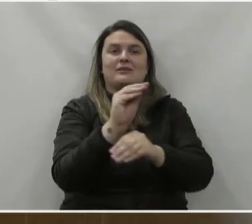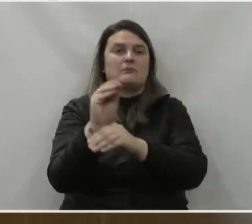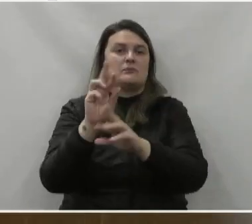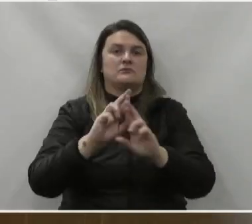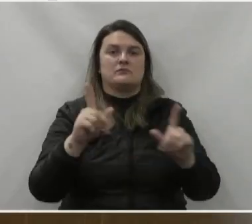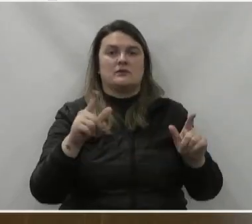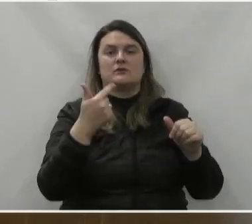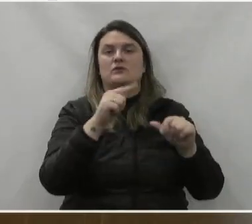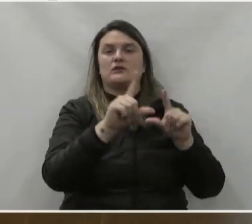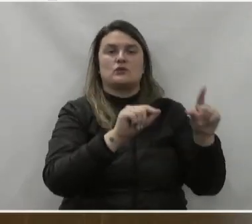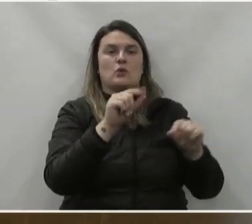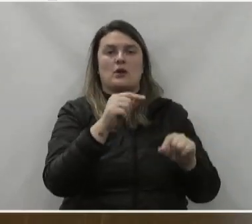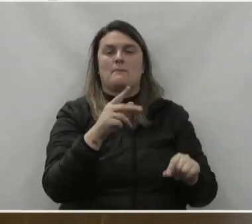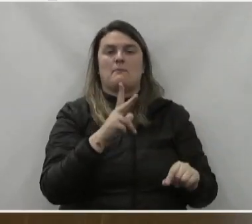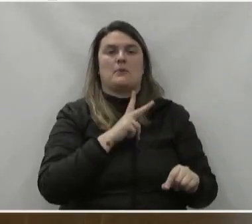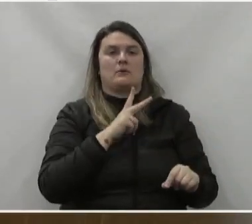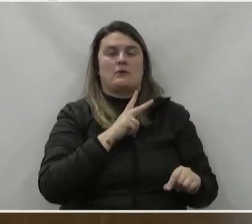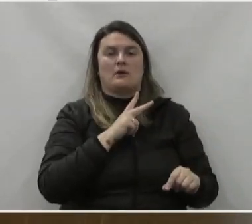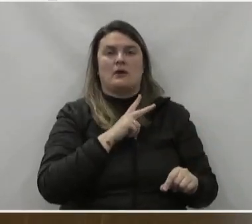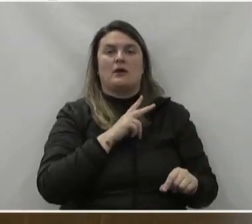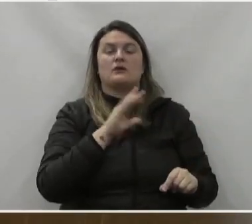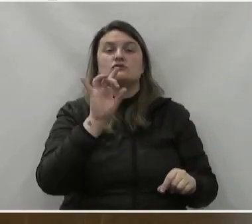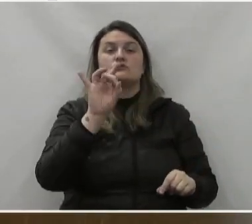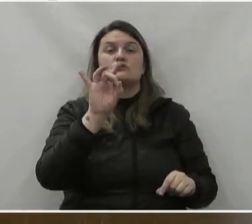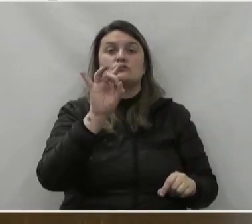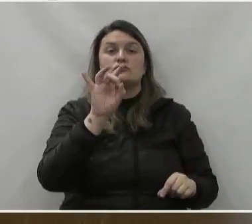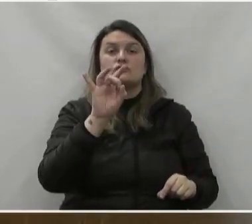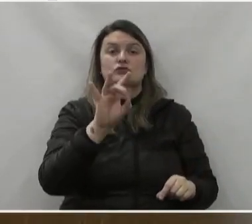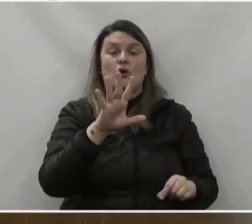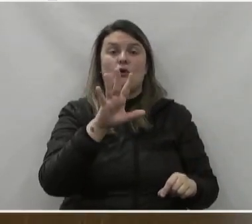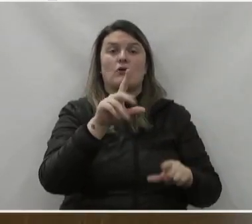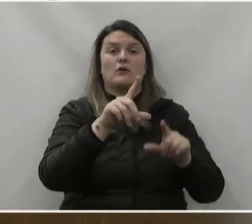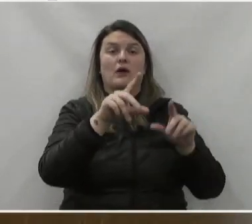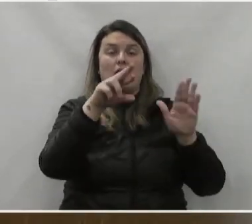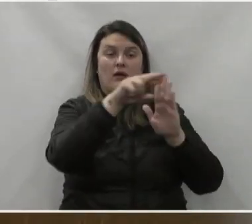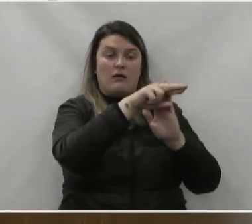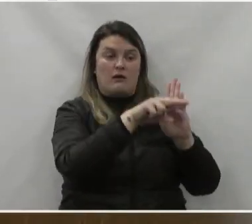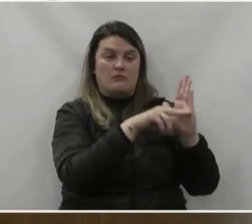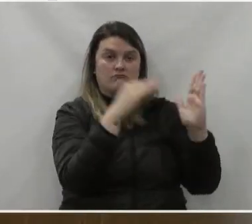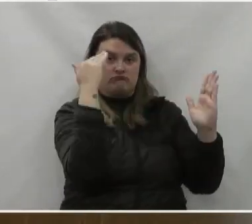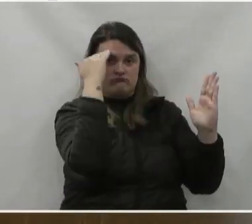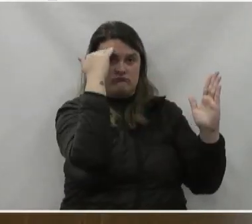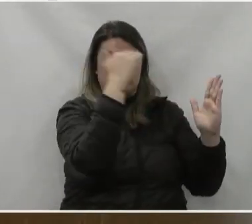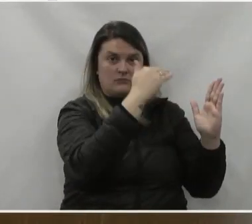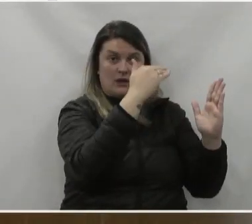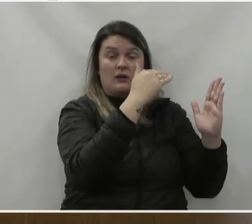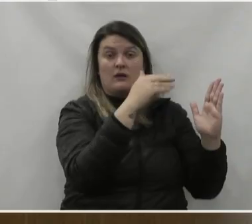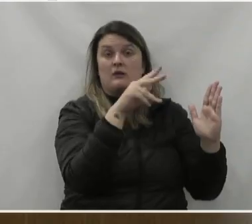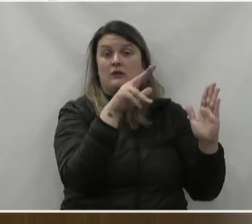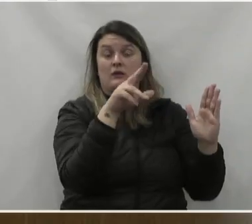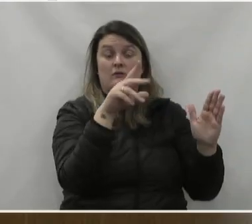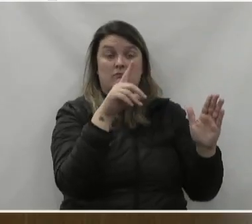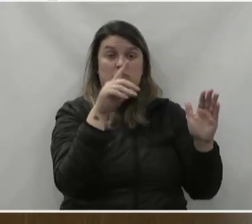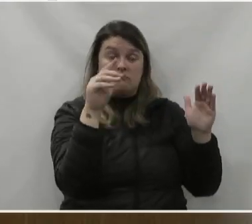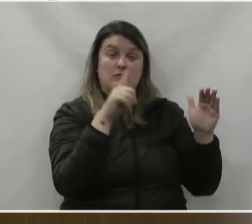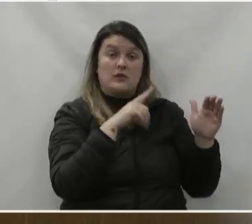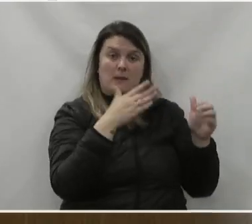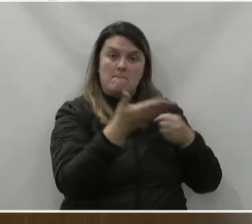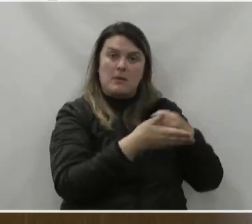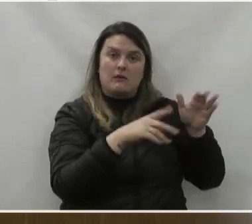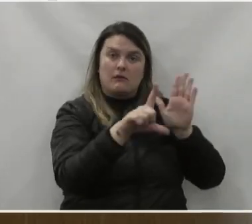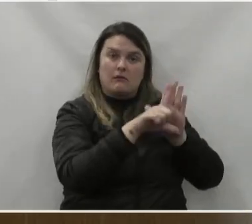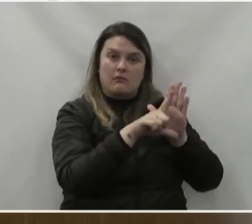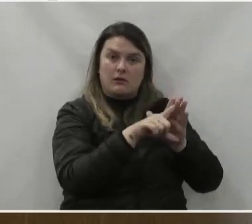houve critério pessoal, houve sim a aplicação impessoal das normas, como exige o princípio da legalidade e a